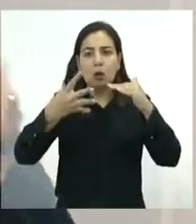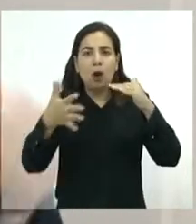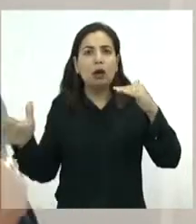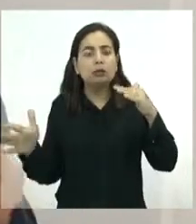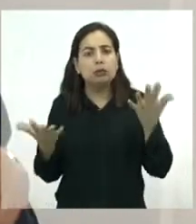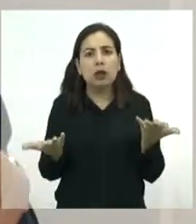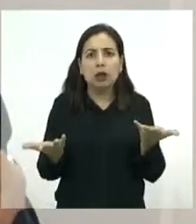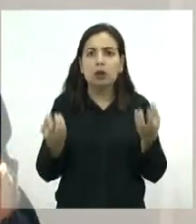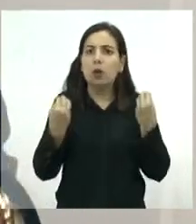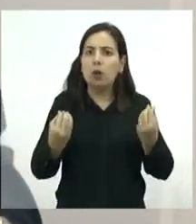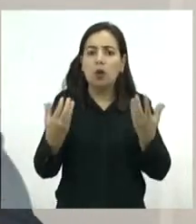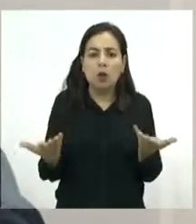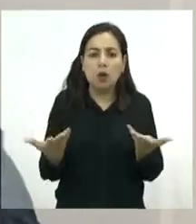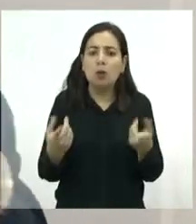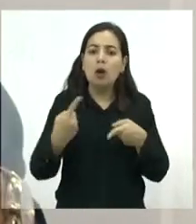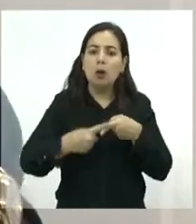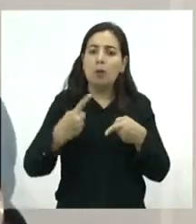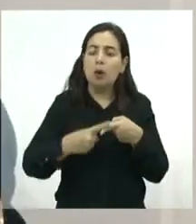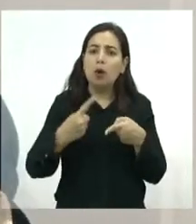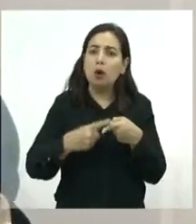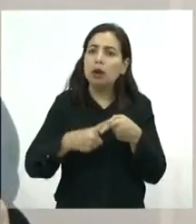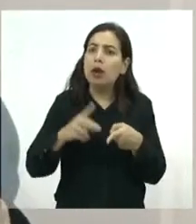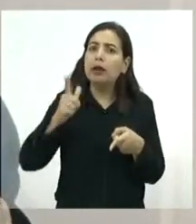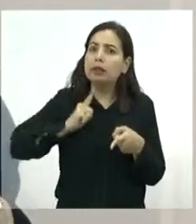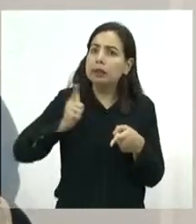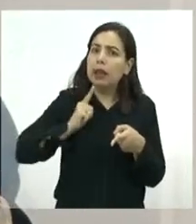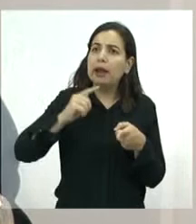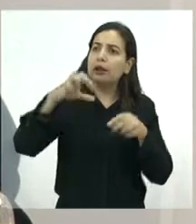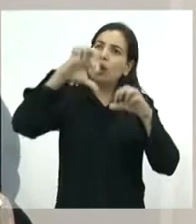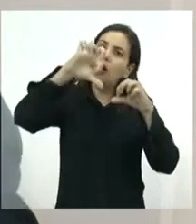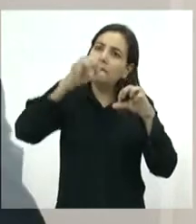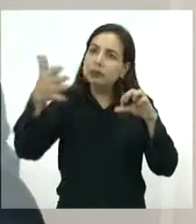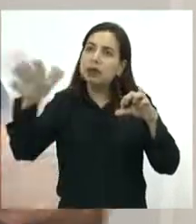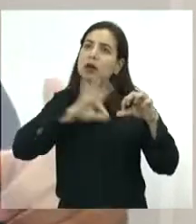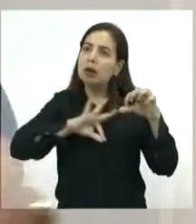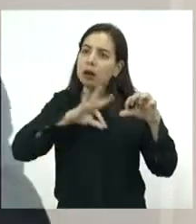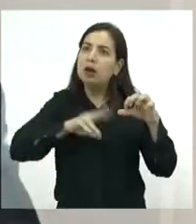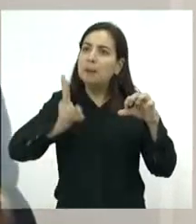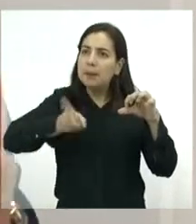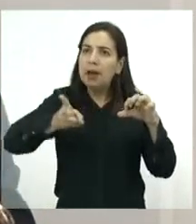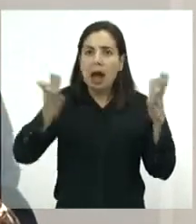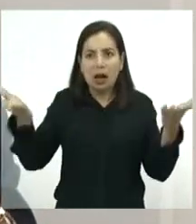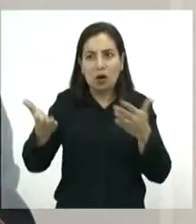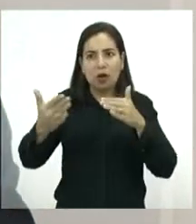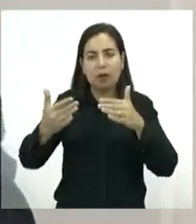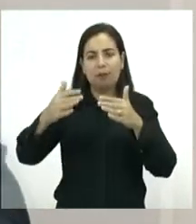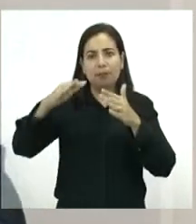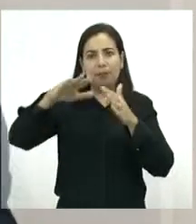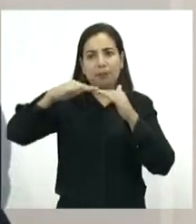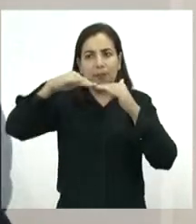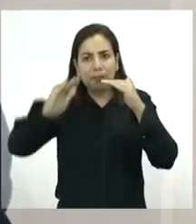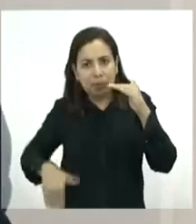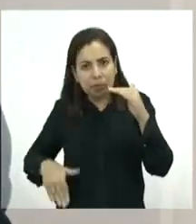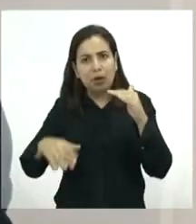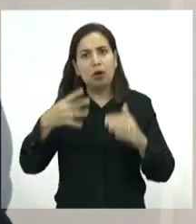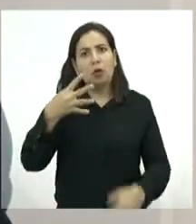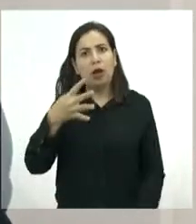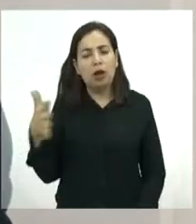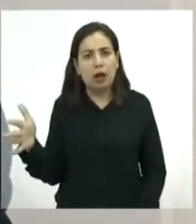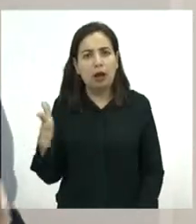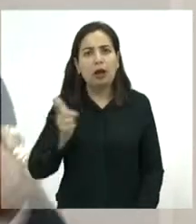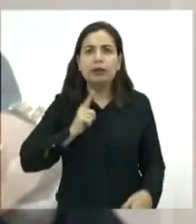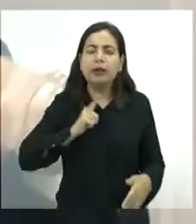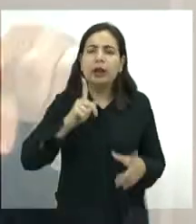mesmo com o tempo aumentado, ainda vai diminuir R$ 12 mil, né, ao longo de todo o tempo, toda a matemática aí simples, ainda vai diminuir R$ 12